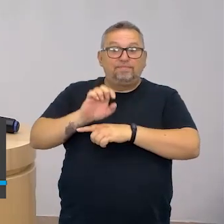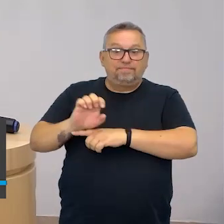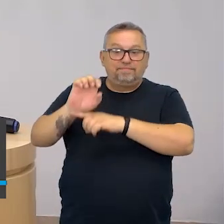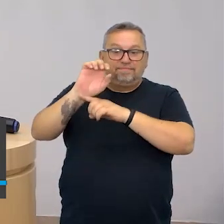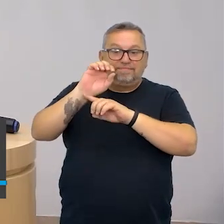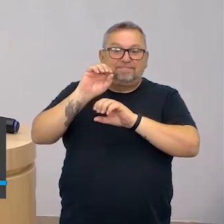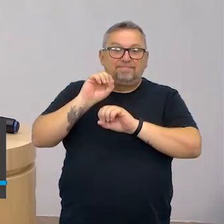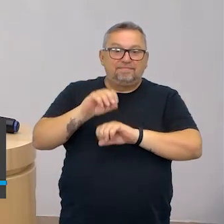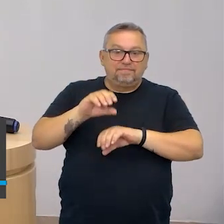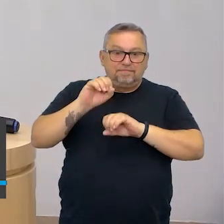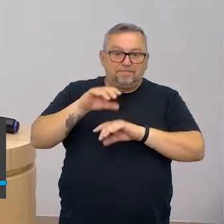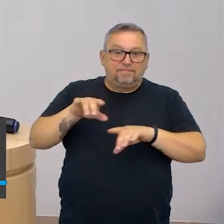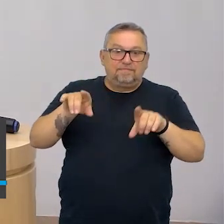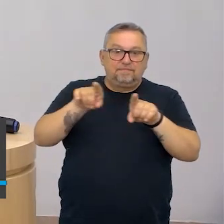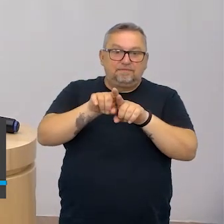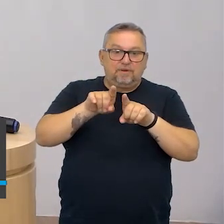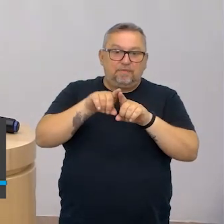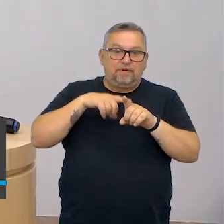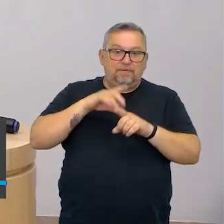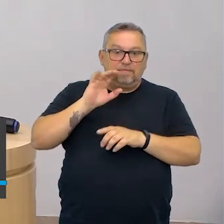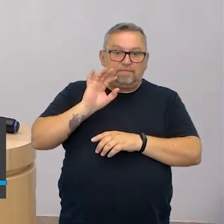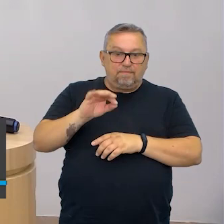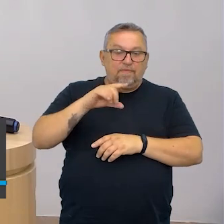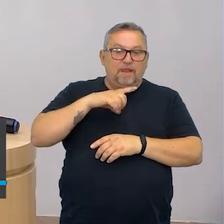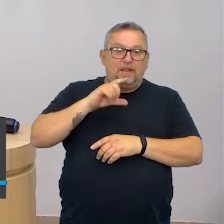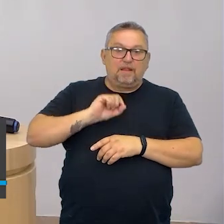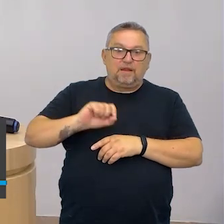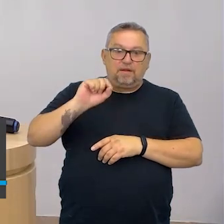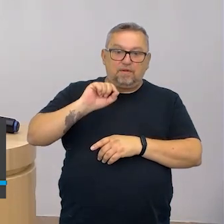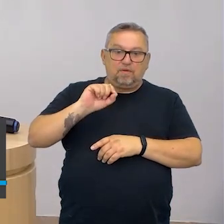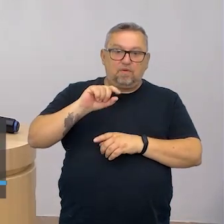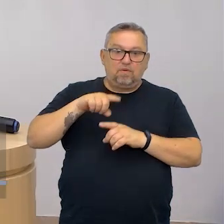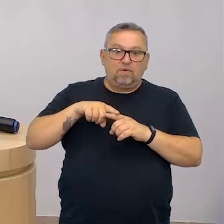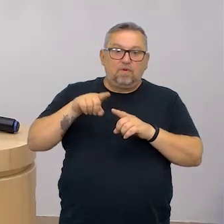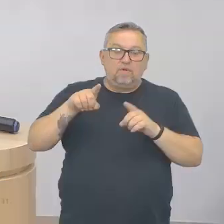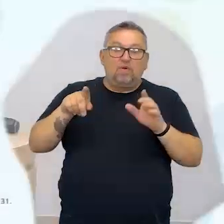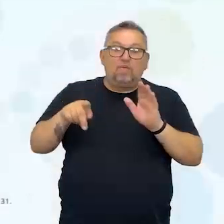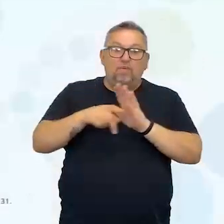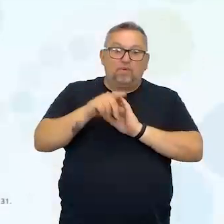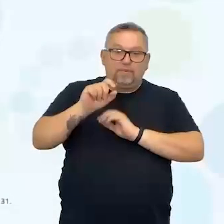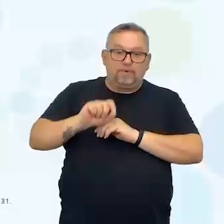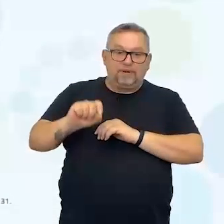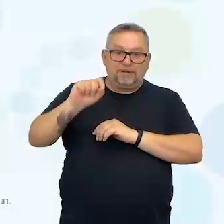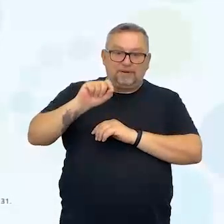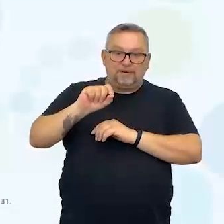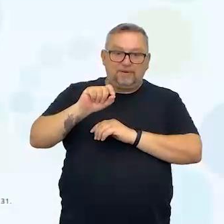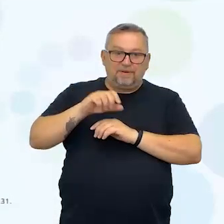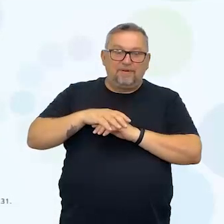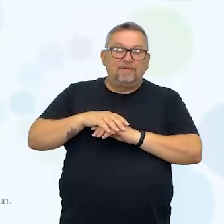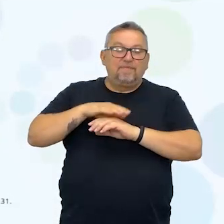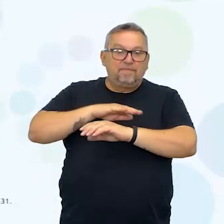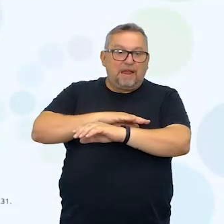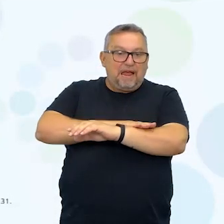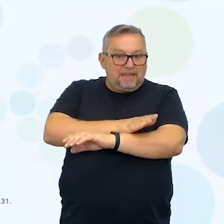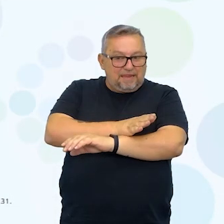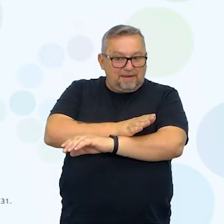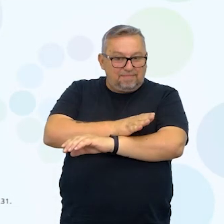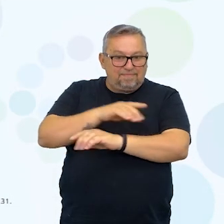Educação, e que justamente tem como foco, como o próprio nome diz, a educação, a